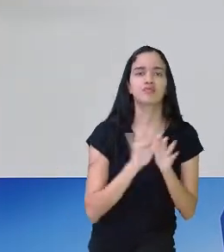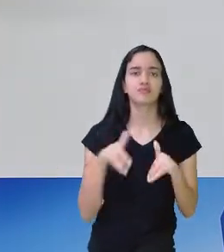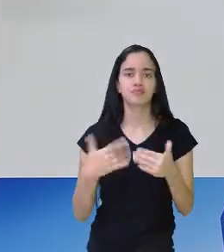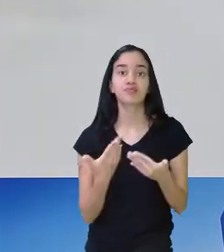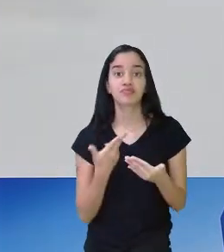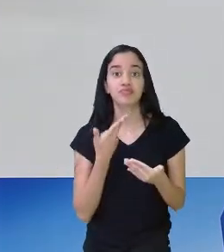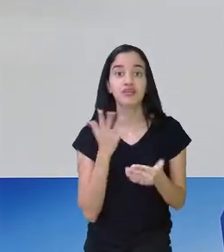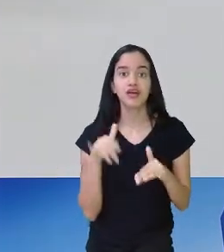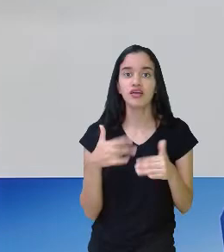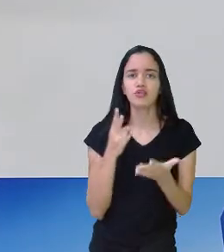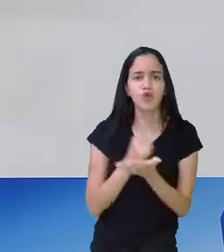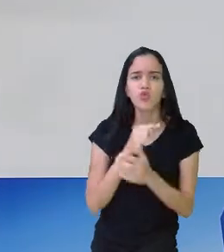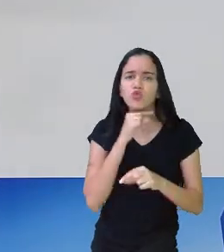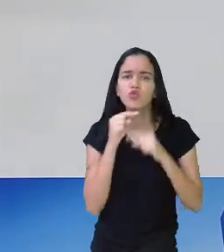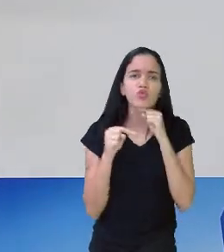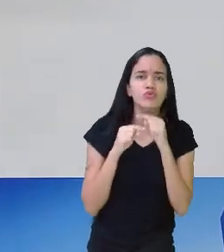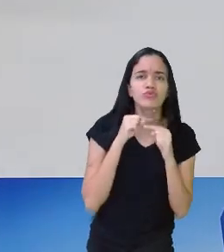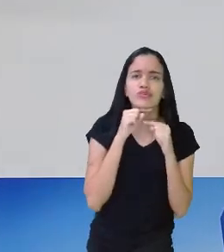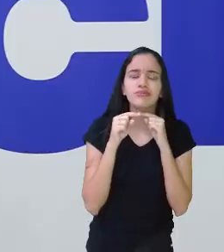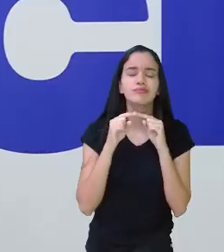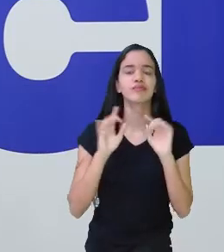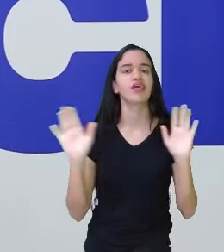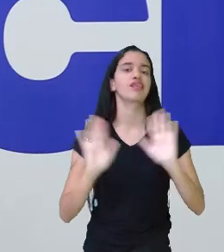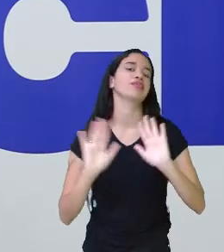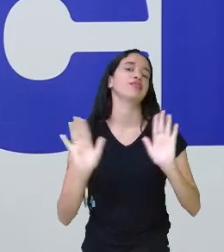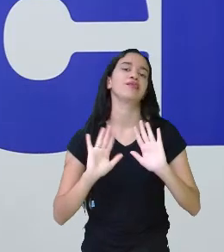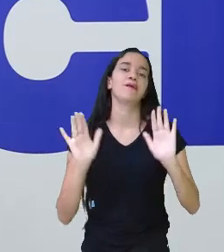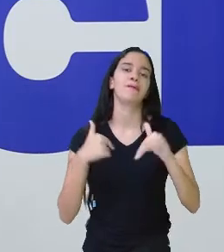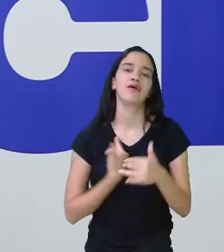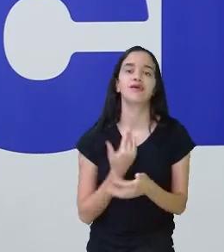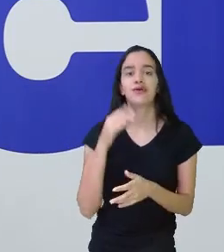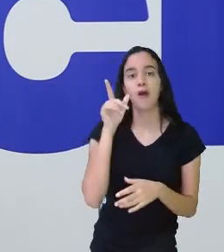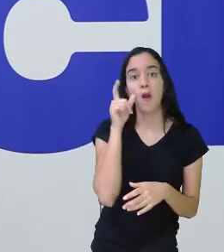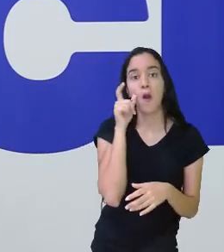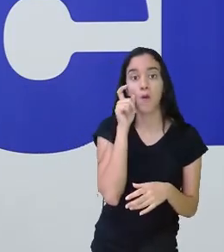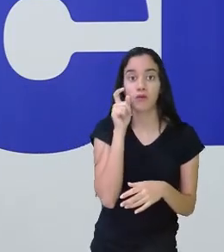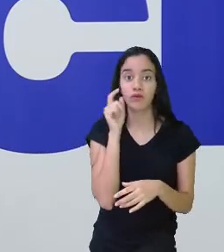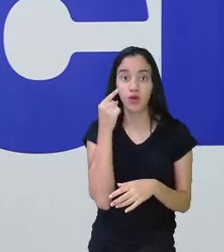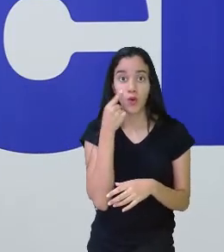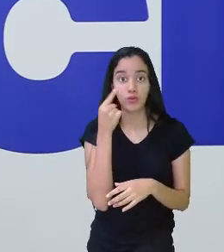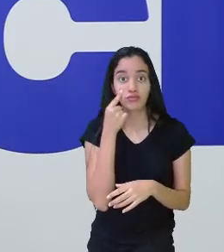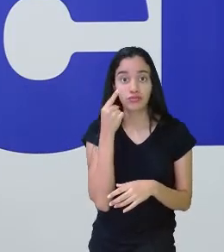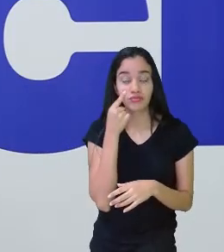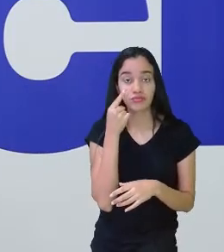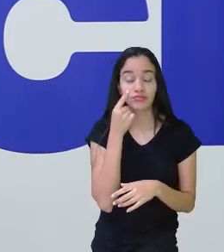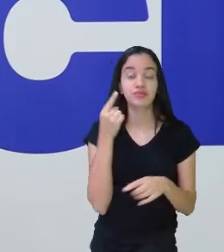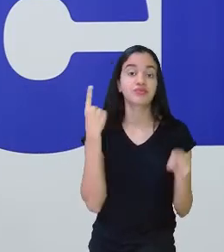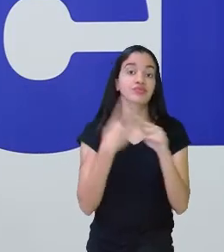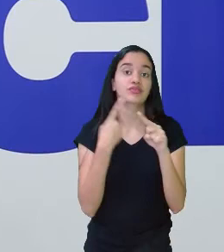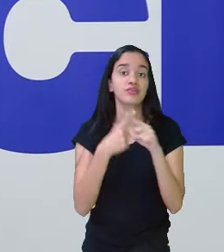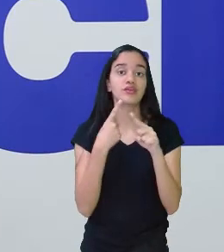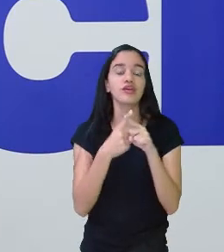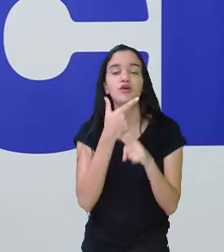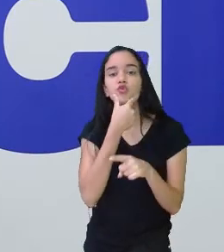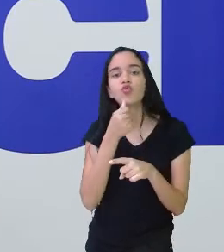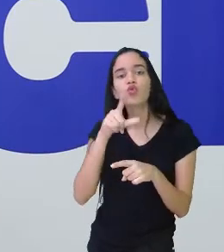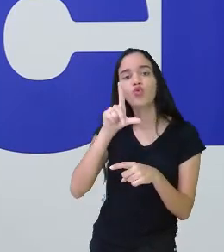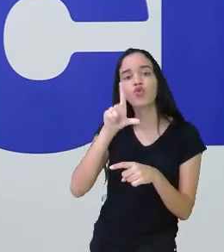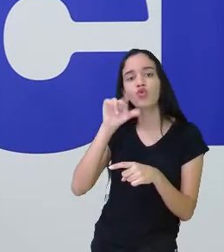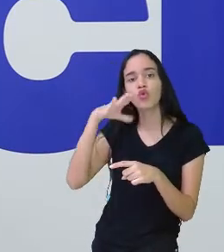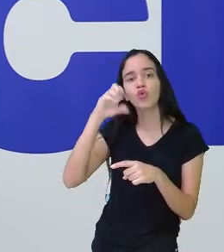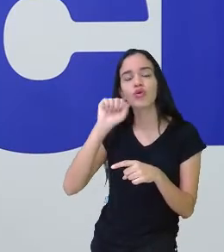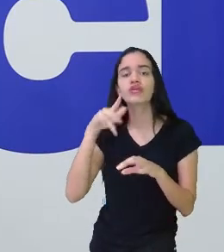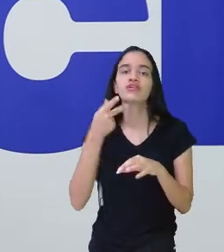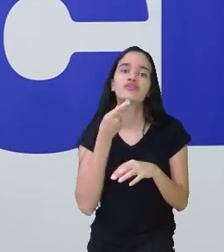Então, ficaram com alguma dúvida aí? Não, apenas uma observação aqui, tá? Porque o Lucas disse que ele gosta